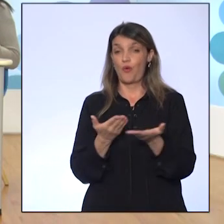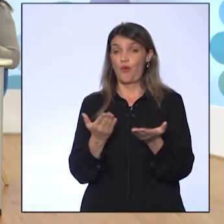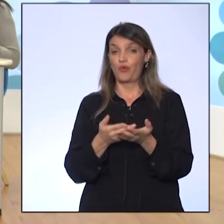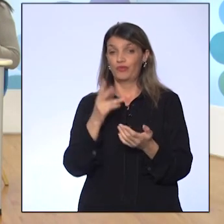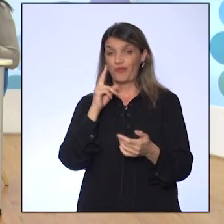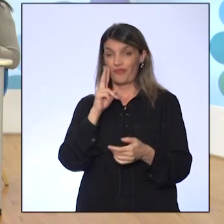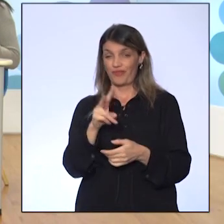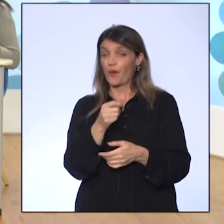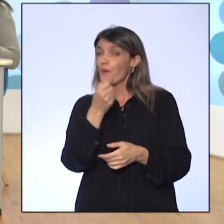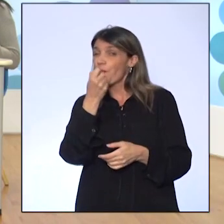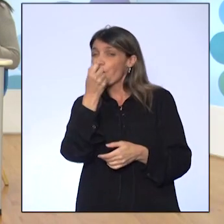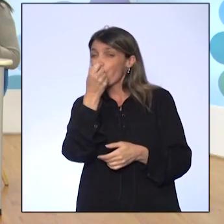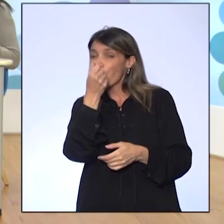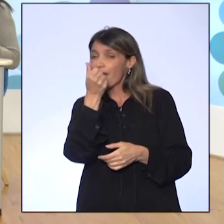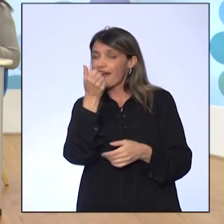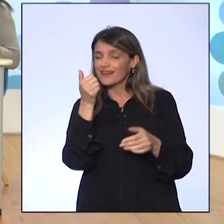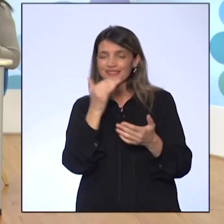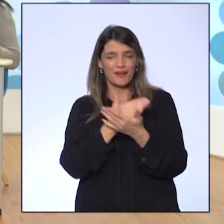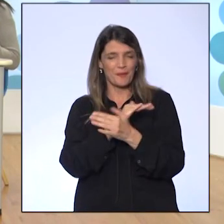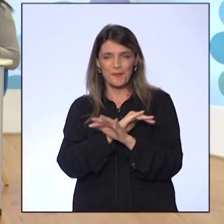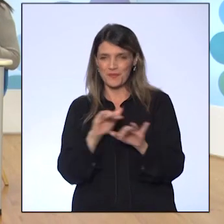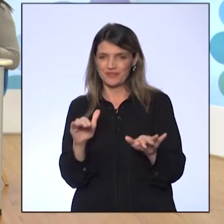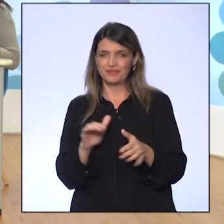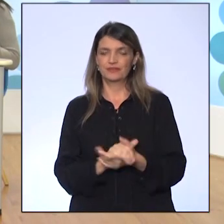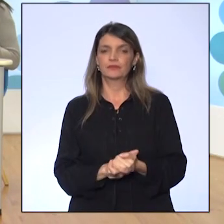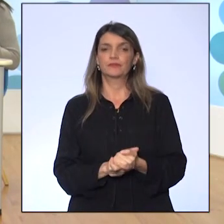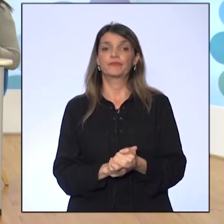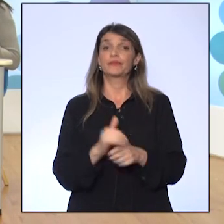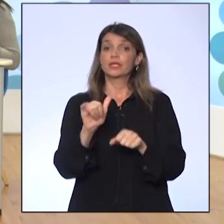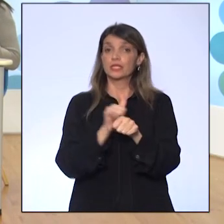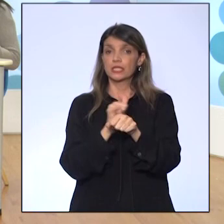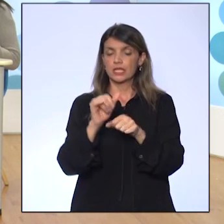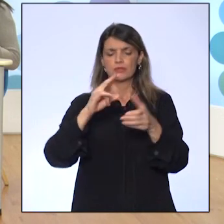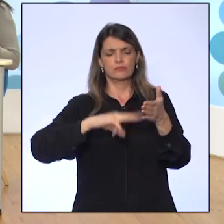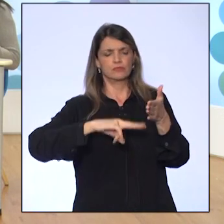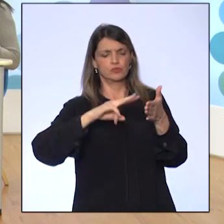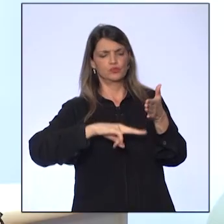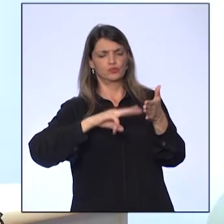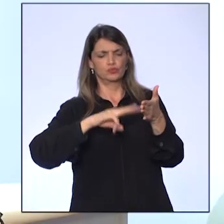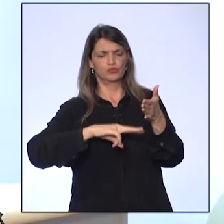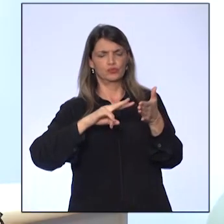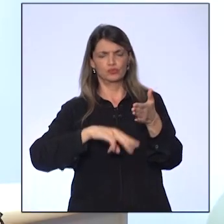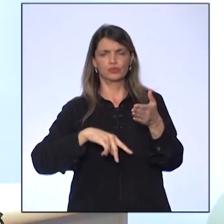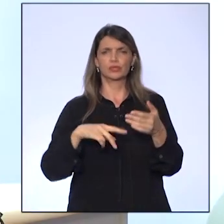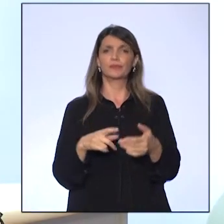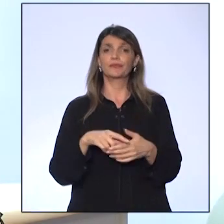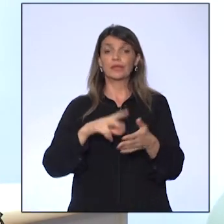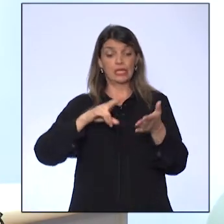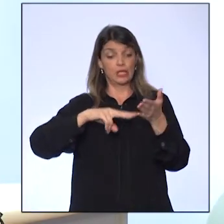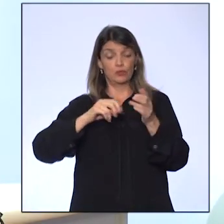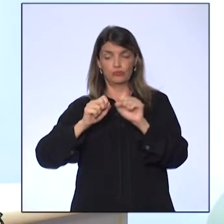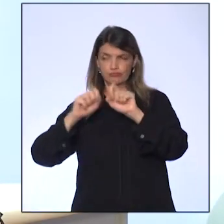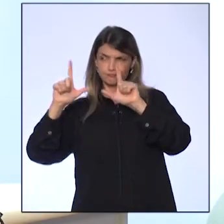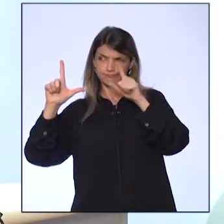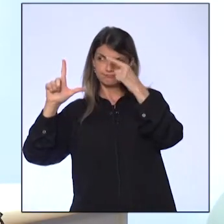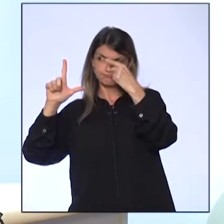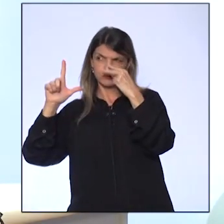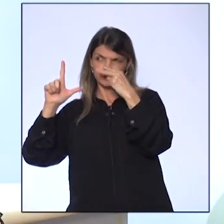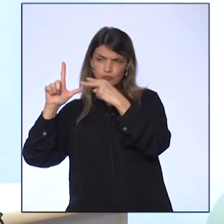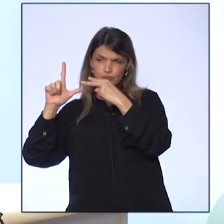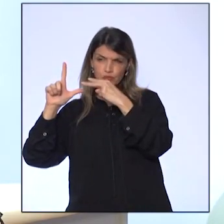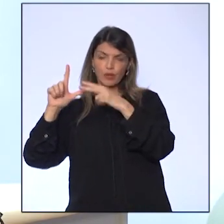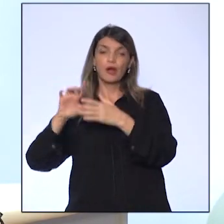está chegando ao fim, foi bem rapidinho. Nós fizemos as estratégias de leitura, nós fizemos a leitura da imagem, nós